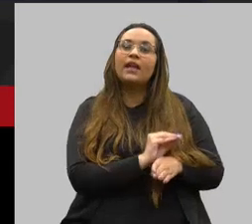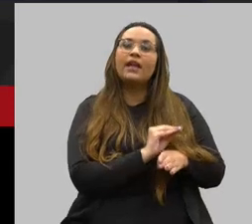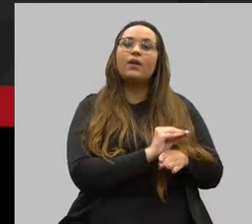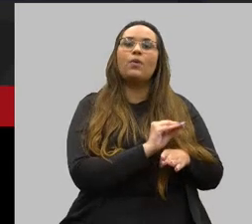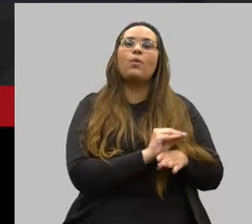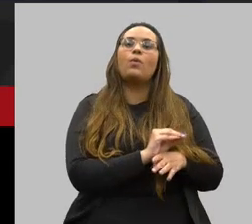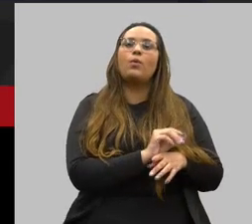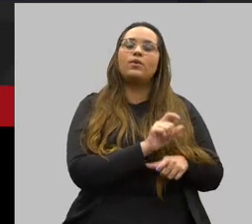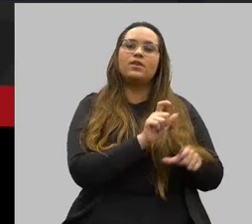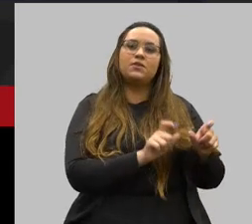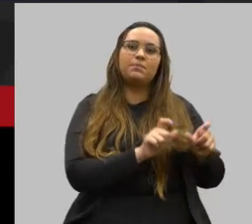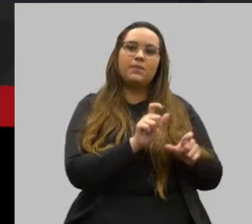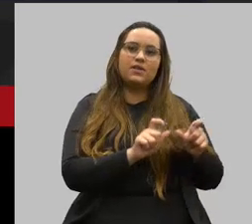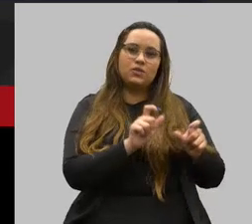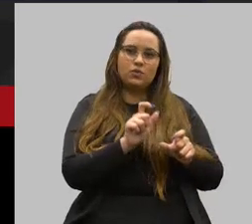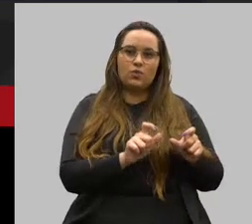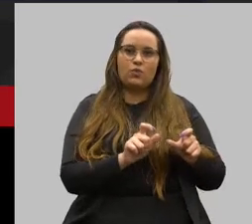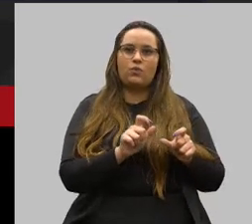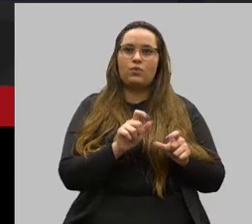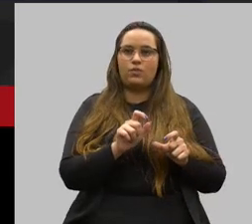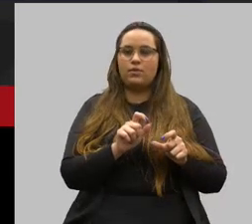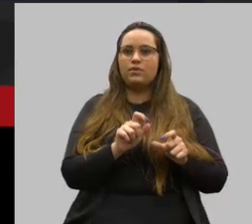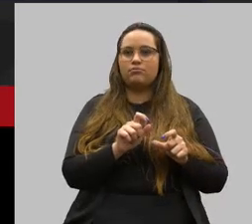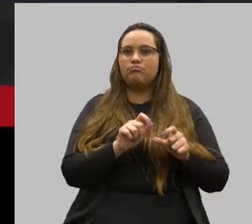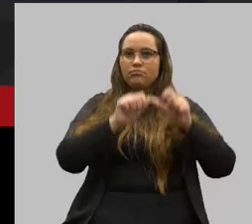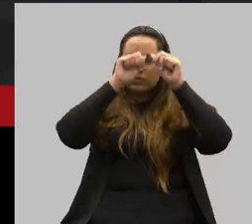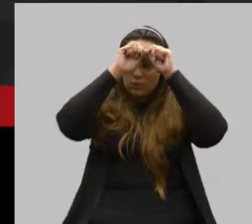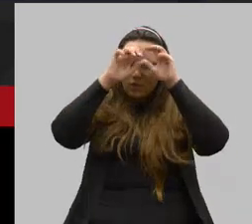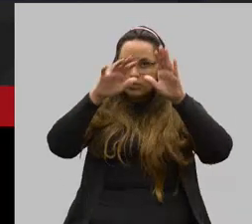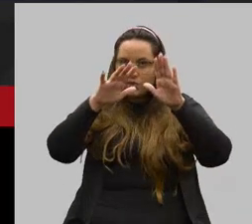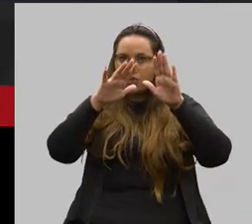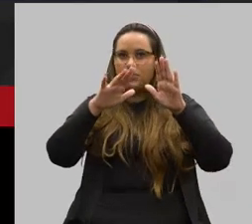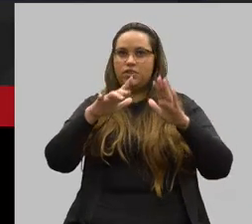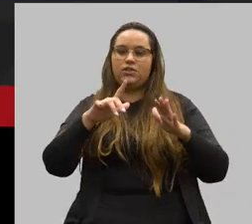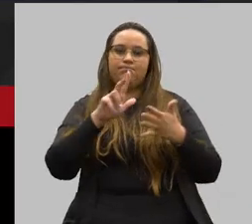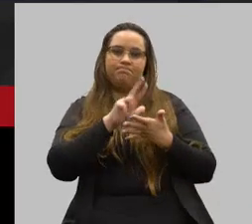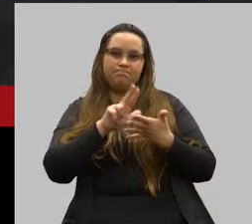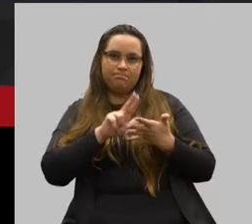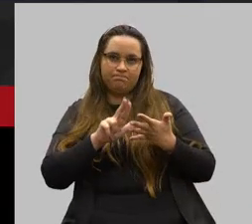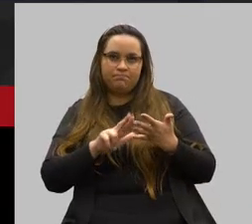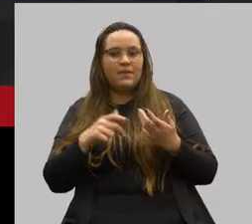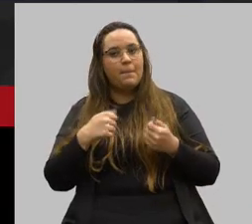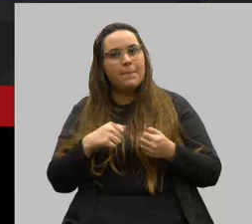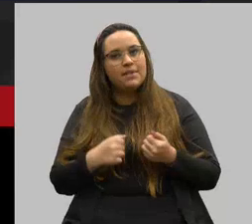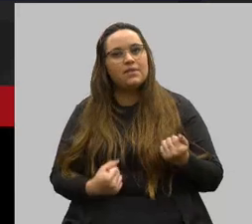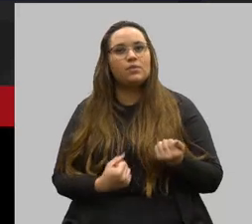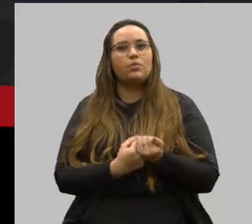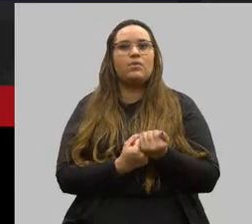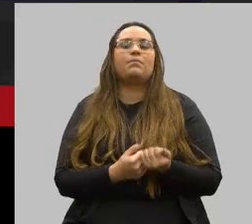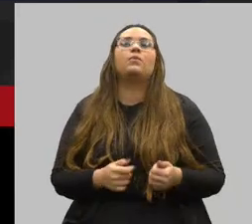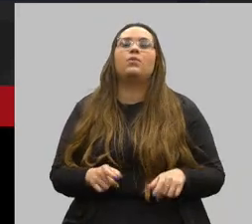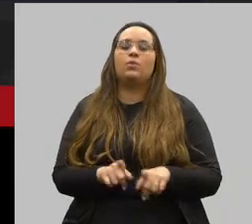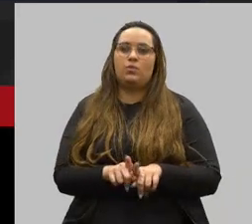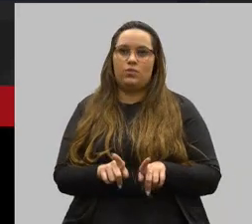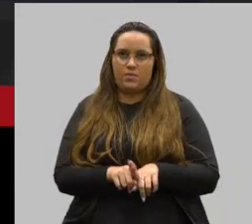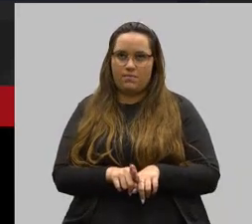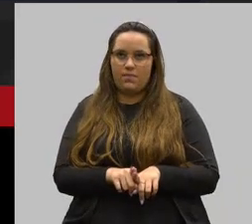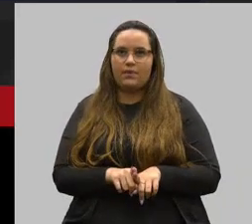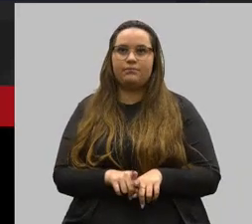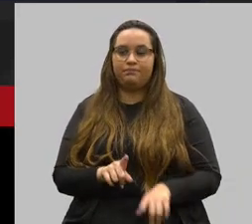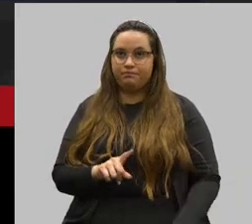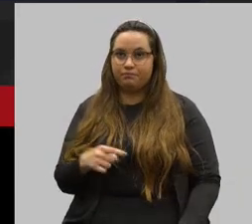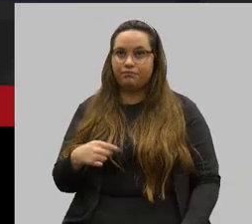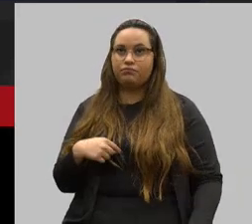eh portadoras de teia e que precisam de especial Amparo da instituição nesse nesse sentido inclusive nas nossas